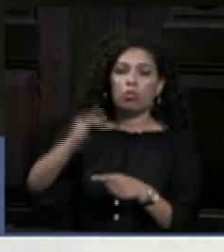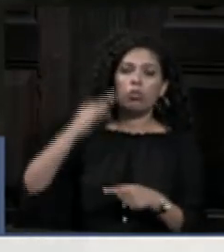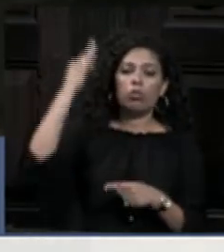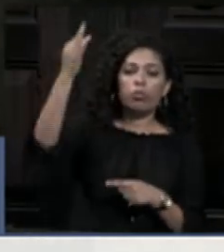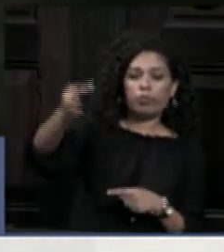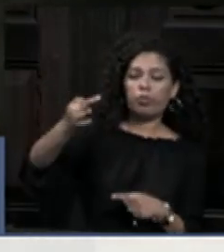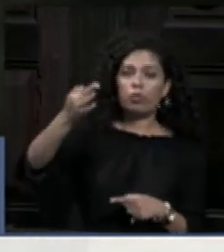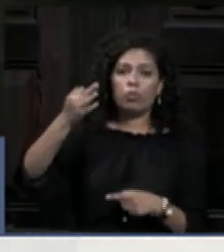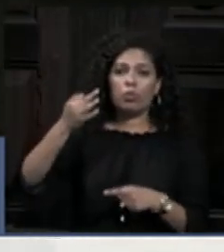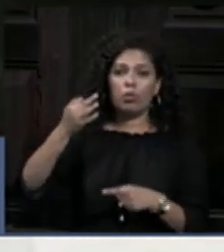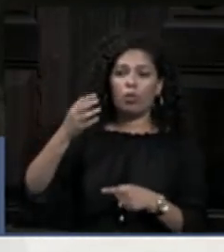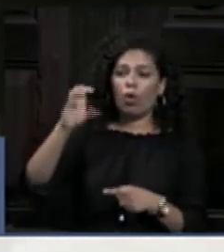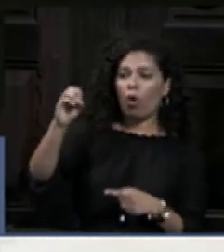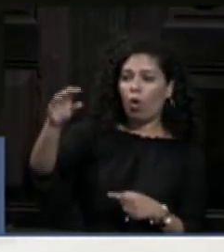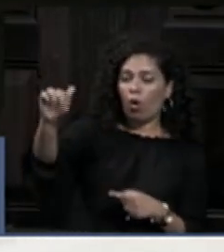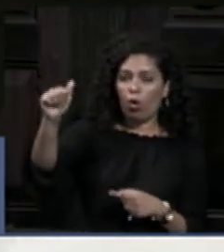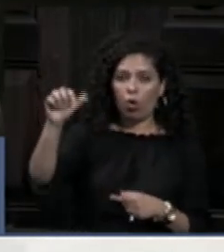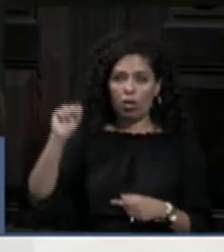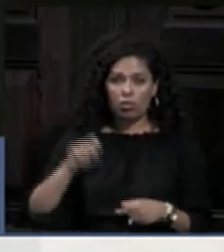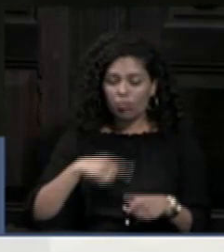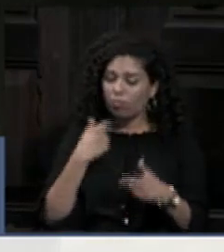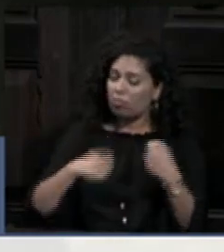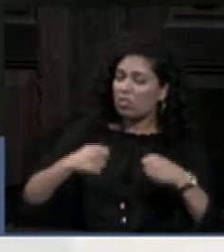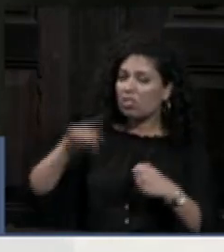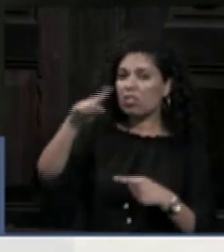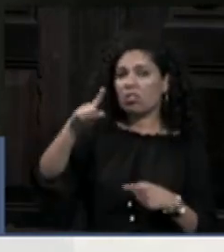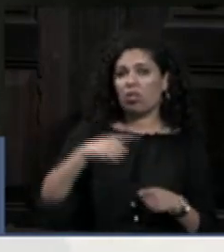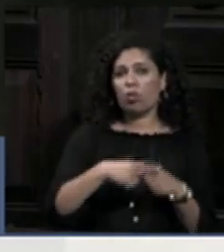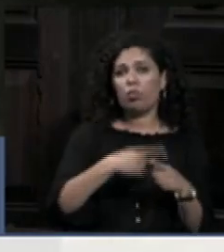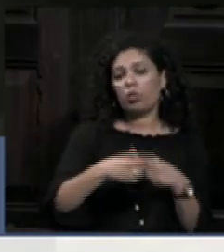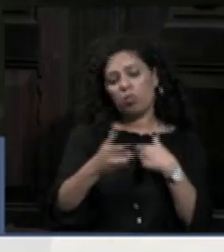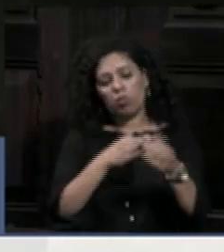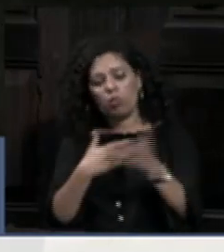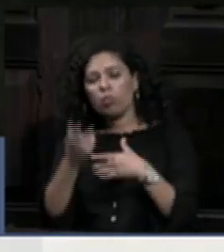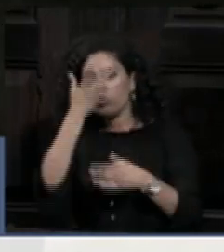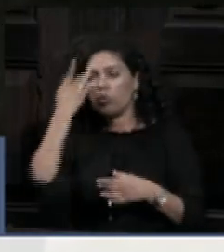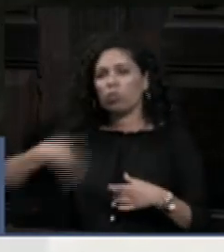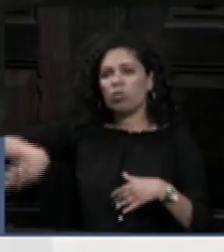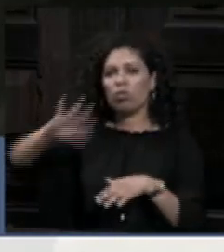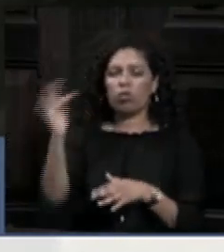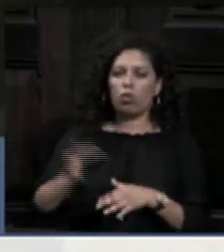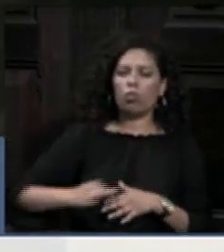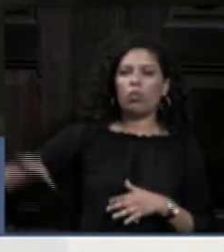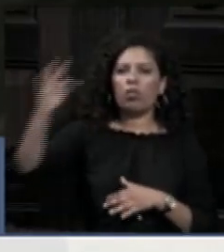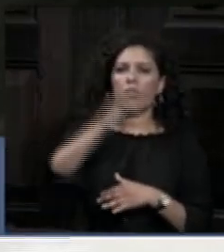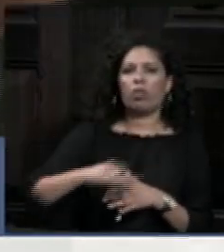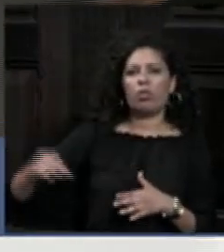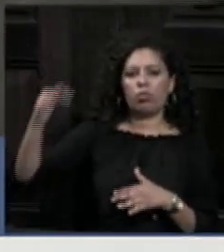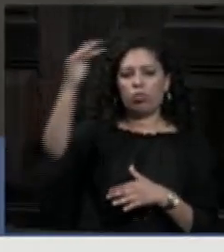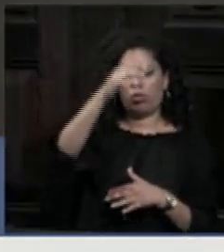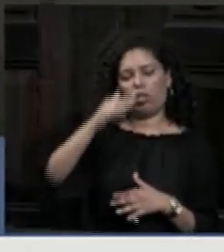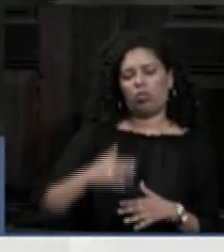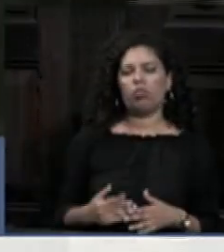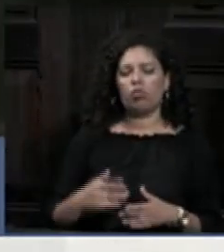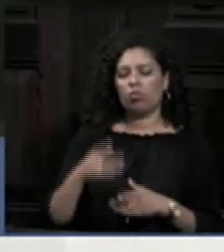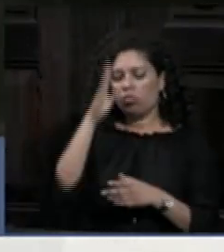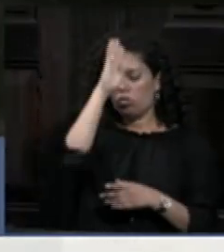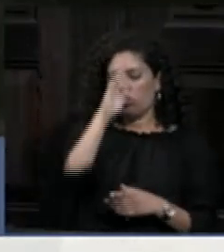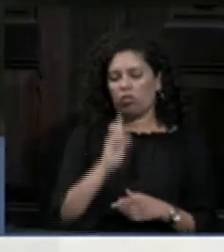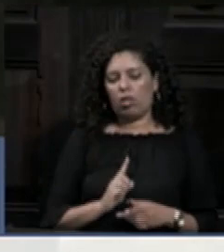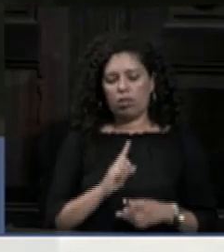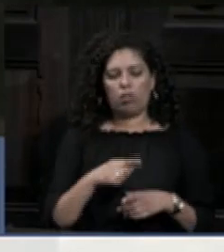nota que os alunos das escolas públicas terão condições plenas de acesso ao ensino superior público público gratuito e de qualidade